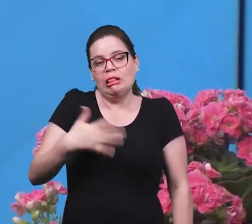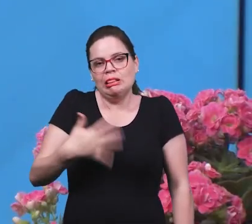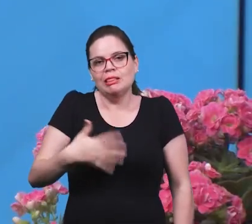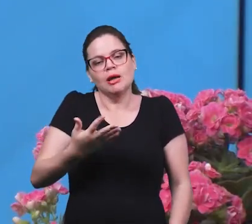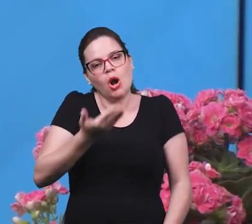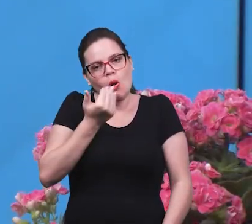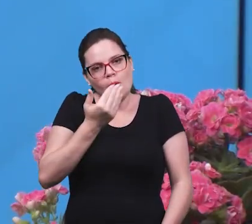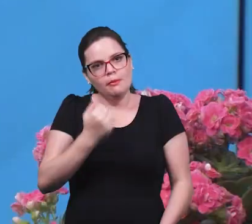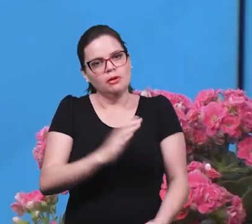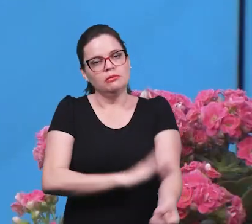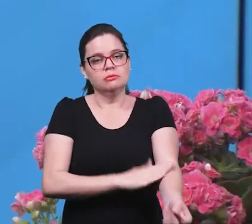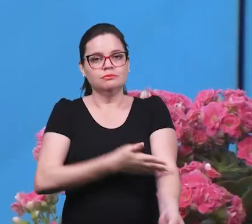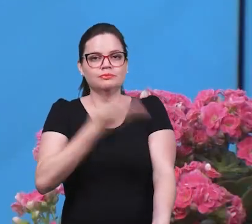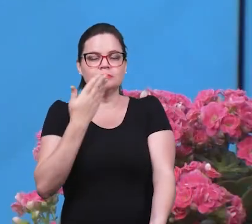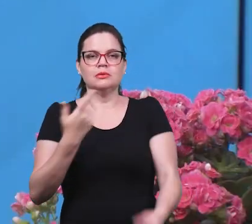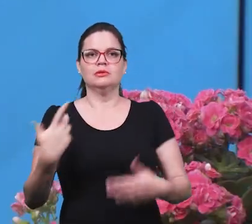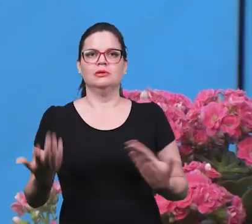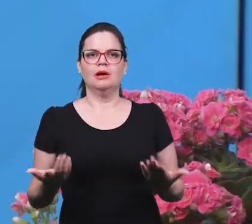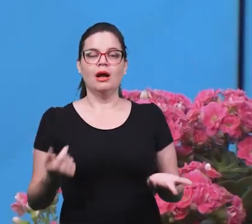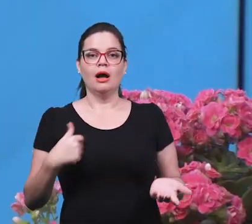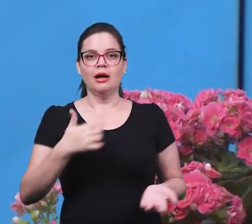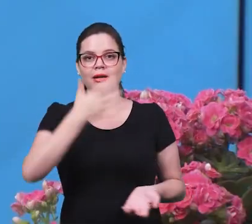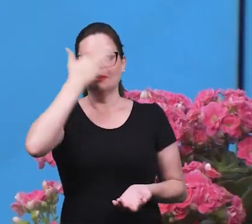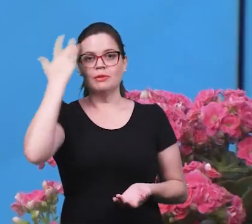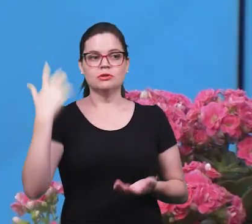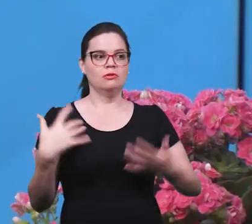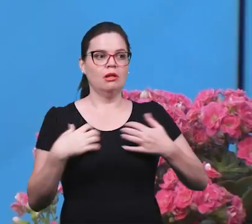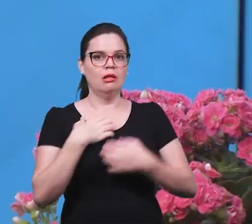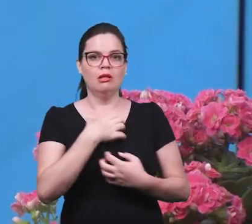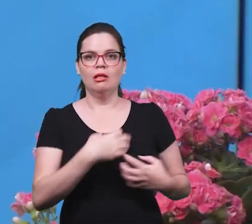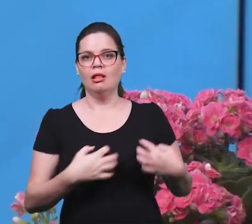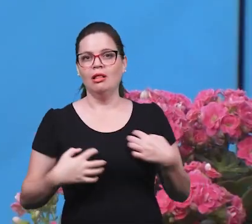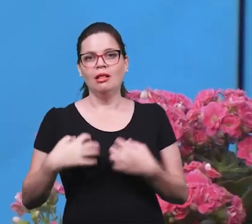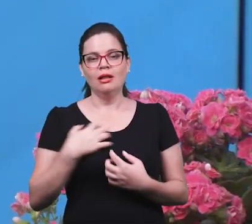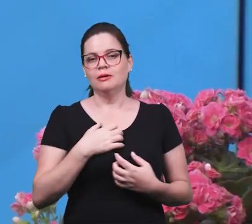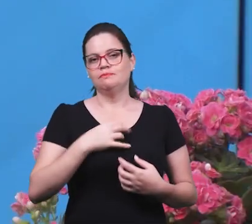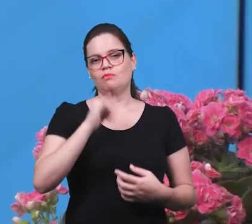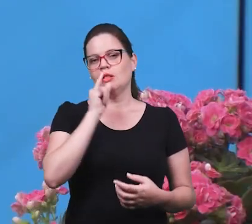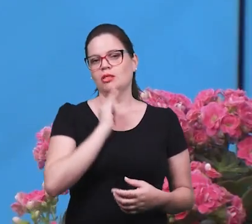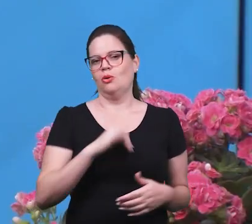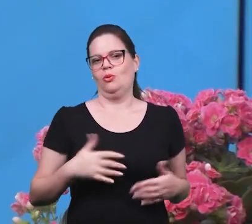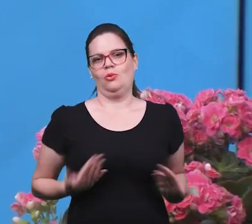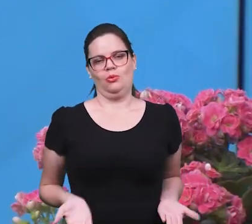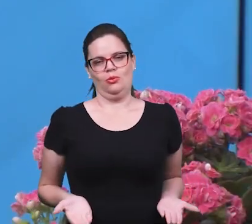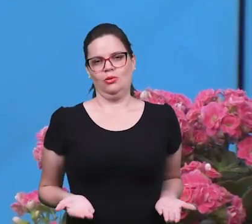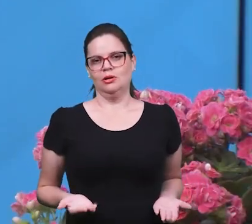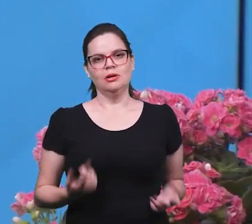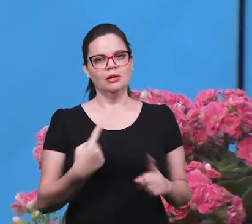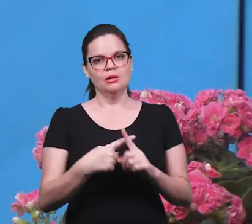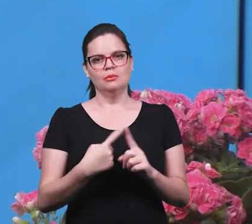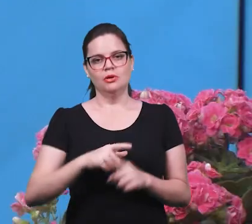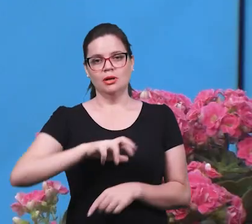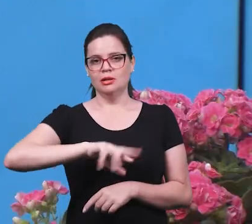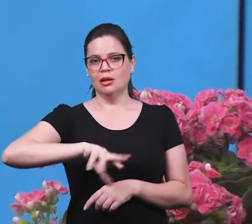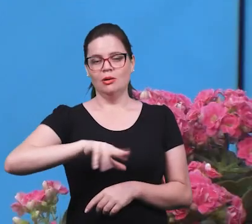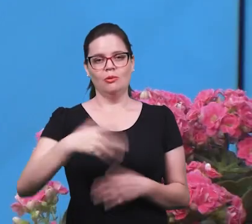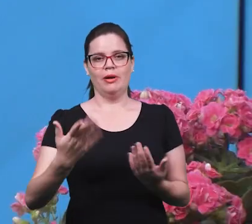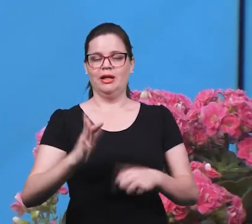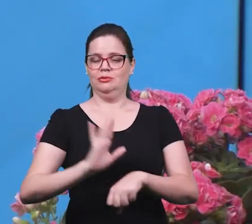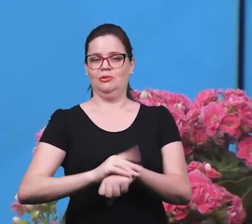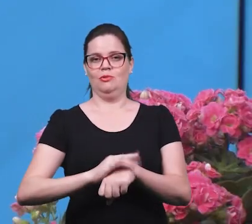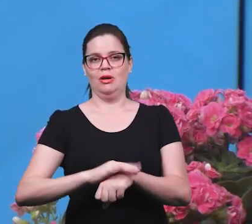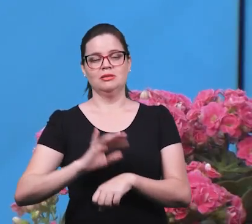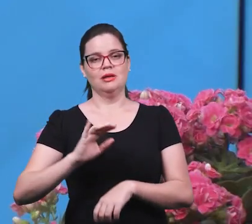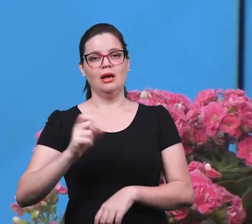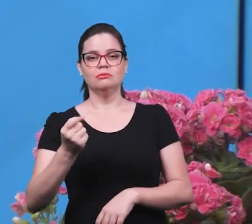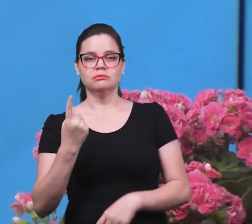pouquinho, e a pessoa fica muito eufórica e às vezes angustiada com um valor mais alto e nem sempre aquilo ali é uma doença,